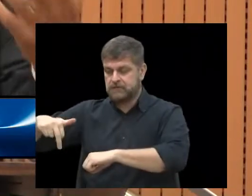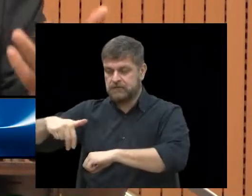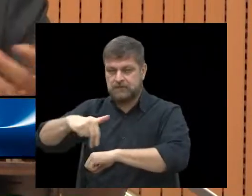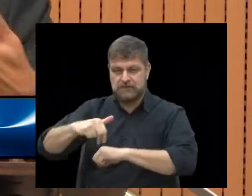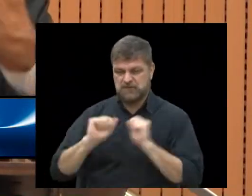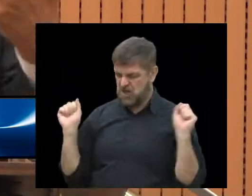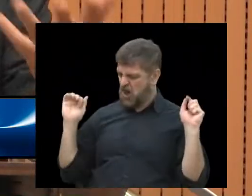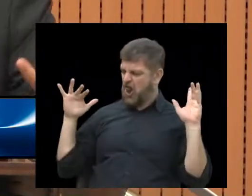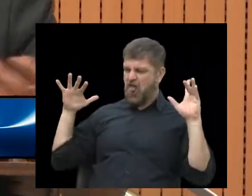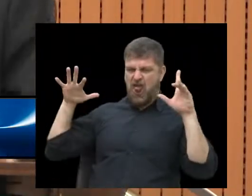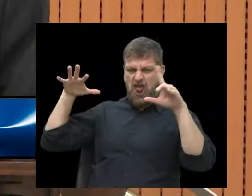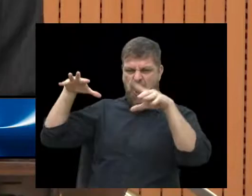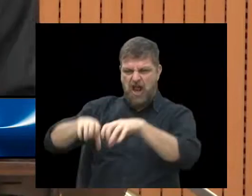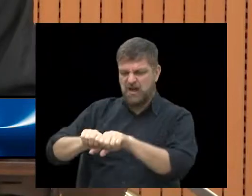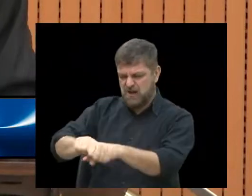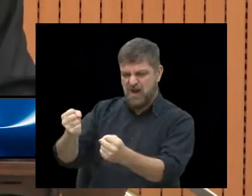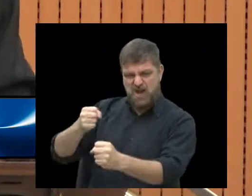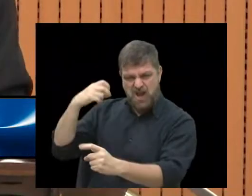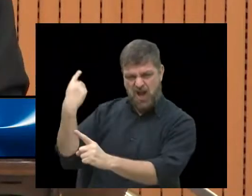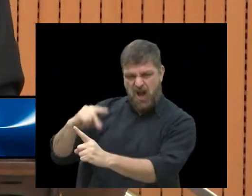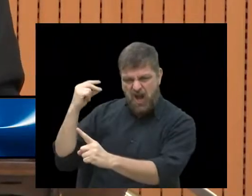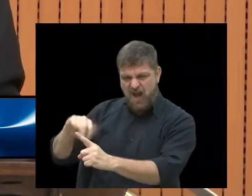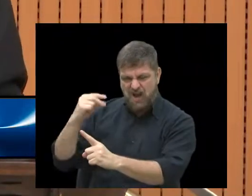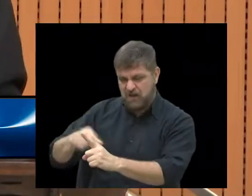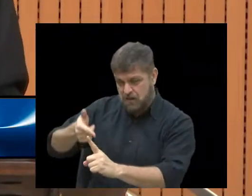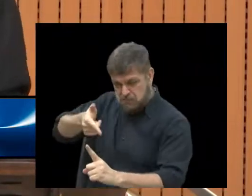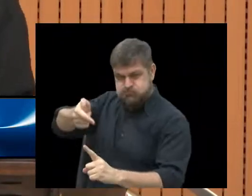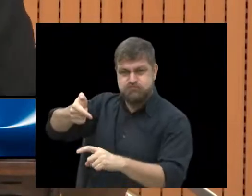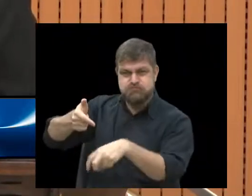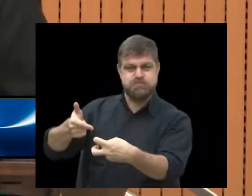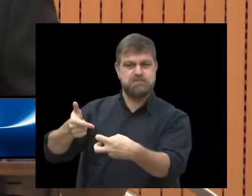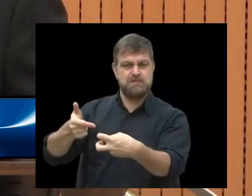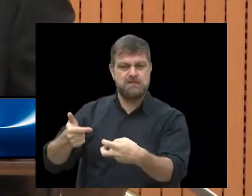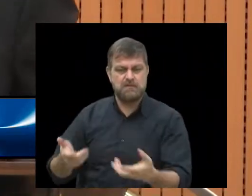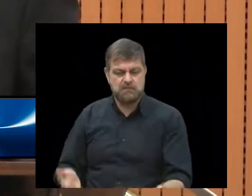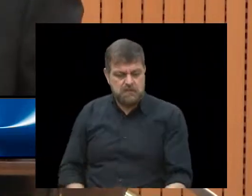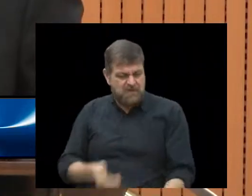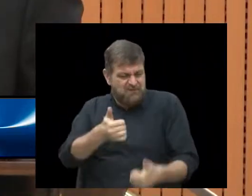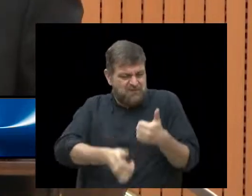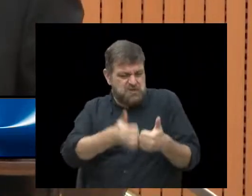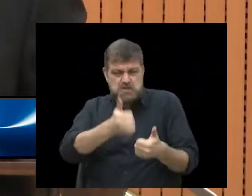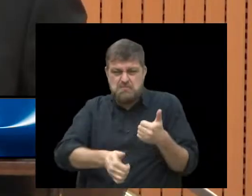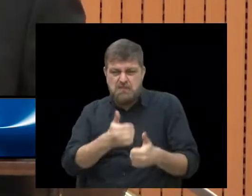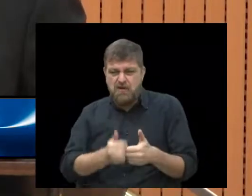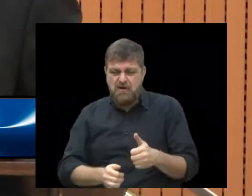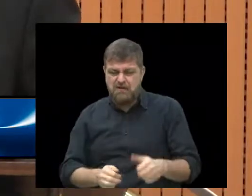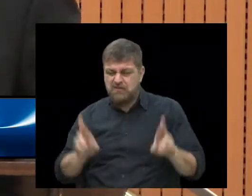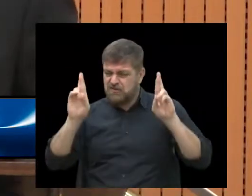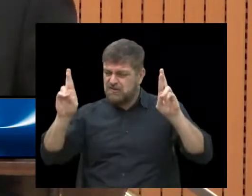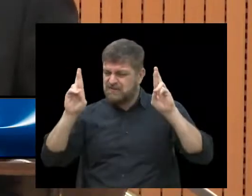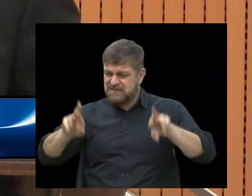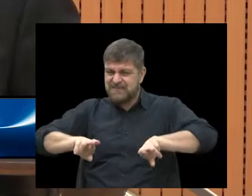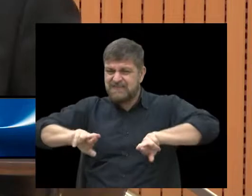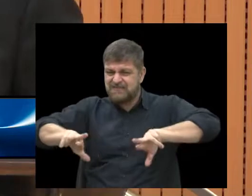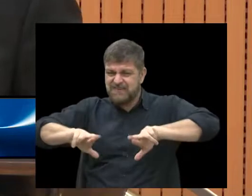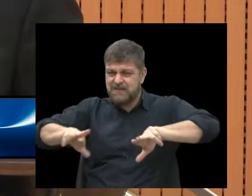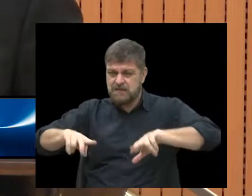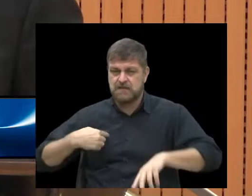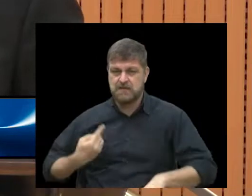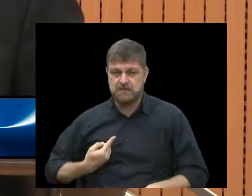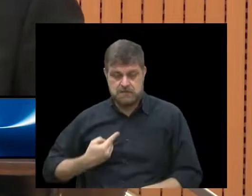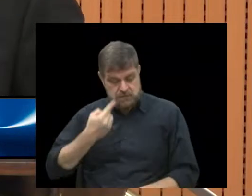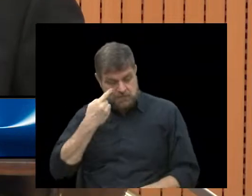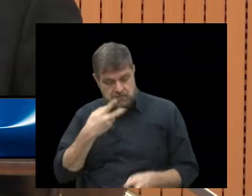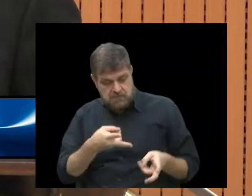ser agredido e até morto por alguém da torcida adversária, né? Nós vemos, infelizmente, vereador Jorge